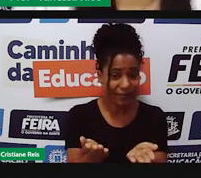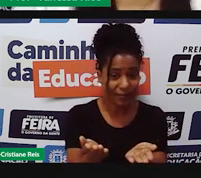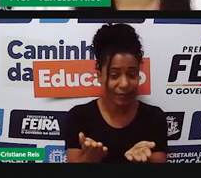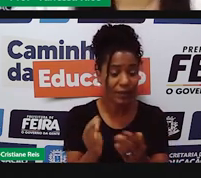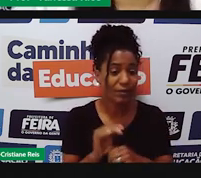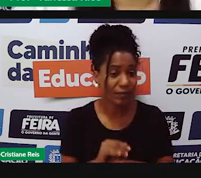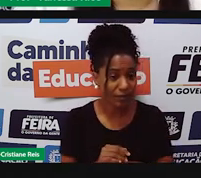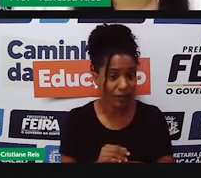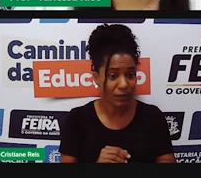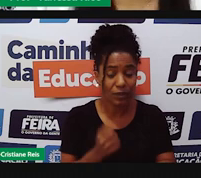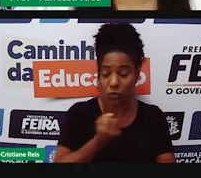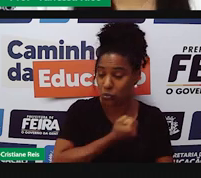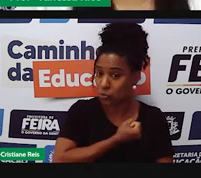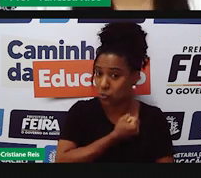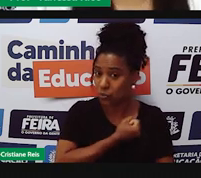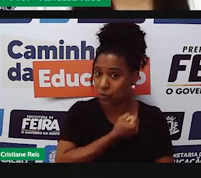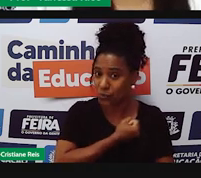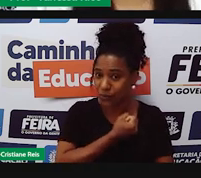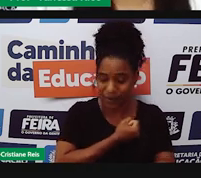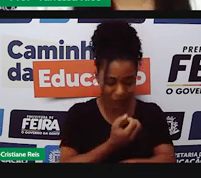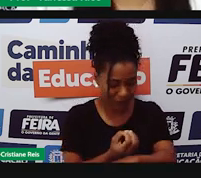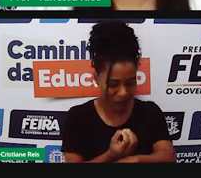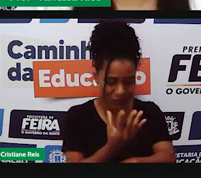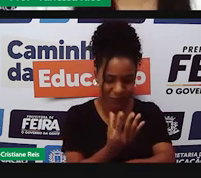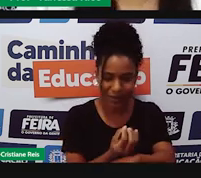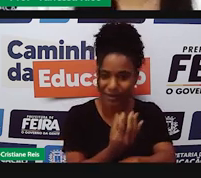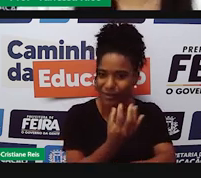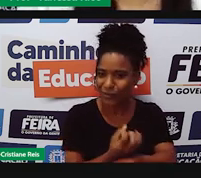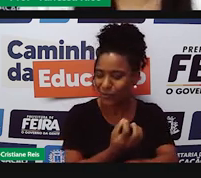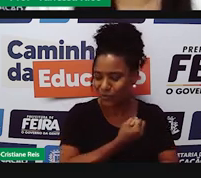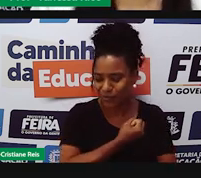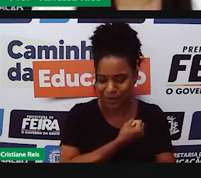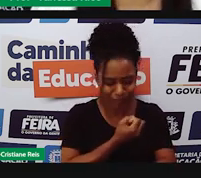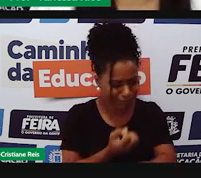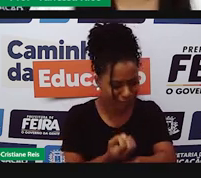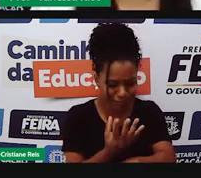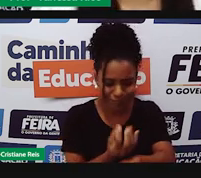horas através dos números que aparecem. Então, é mais fácil a